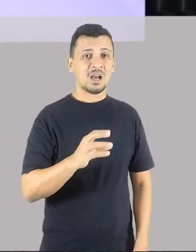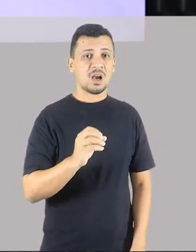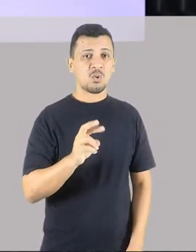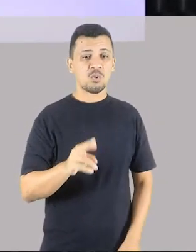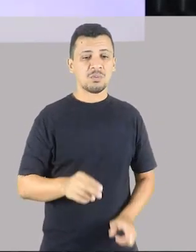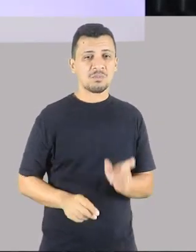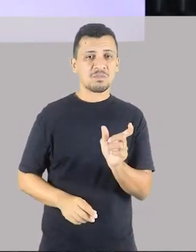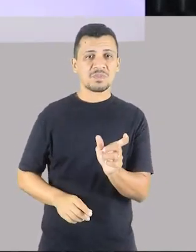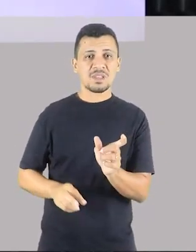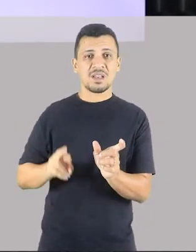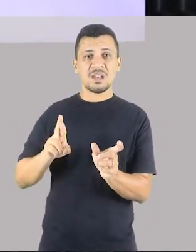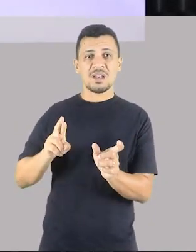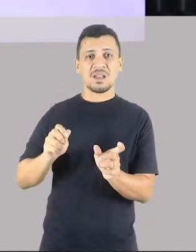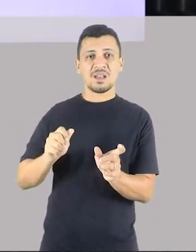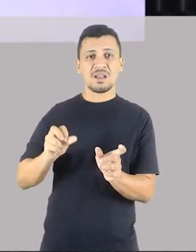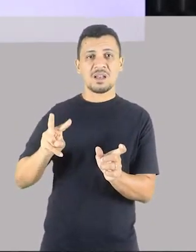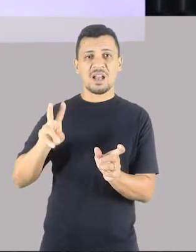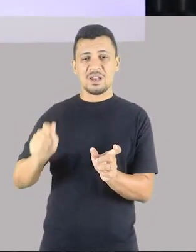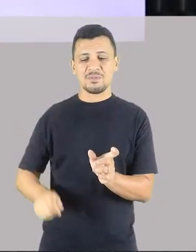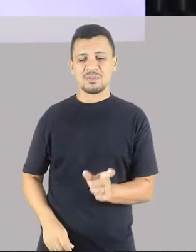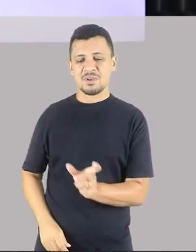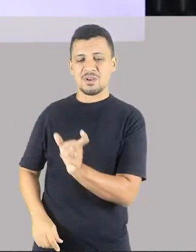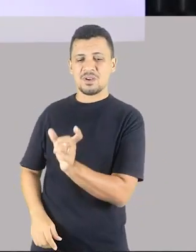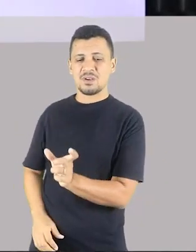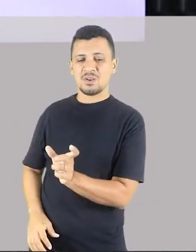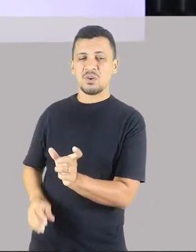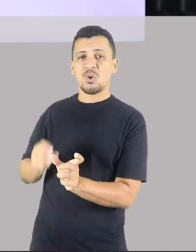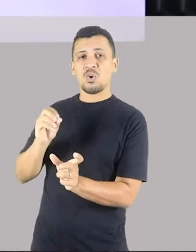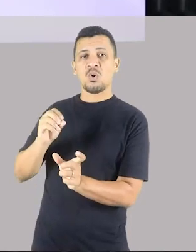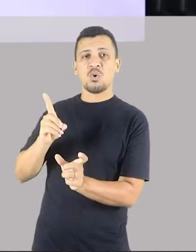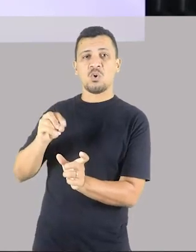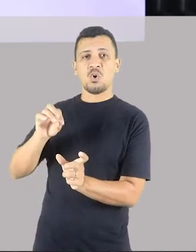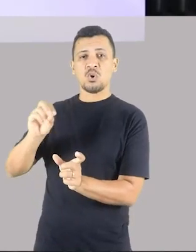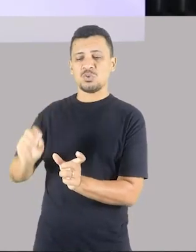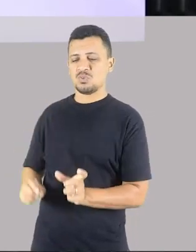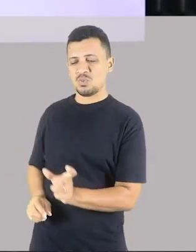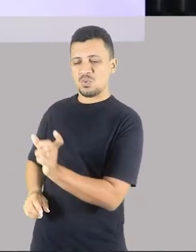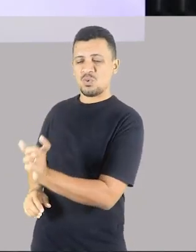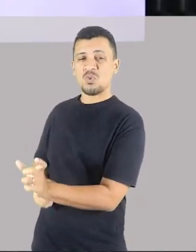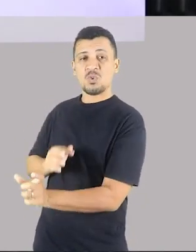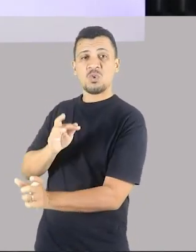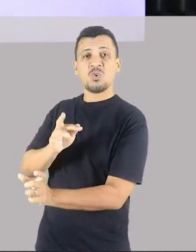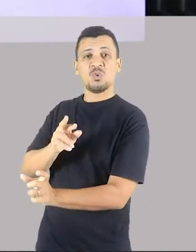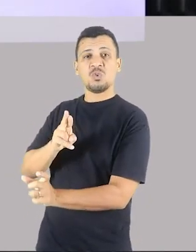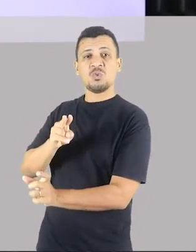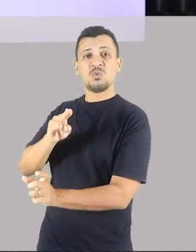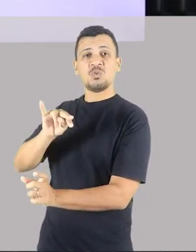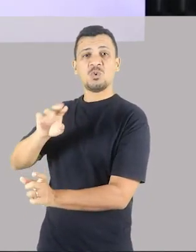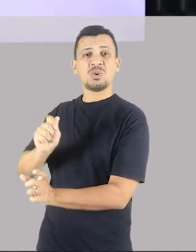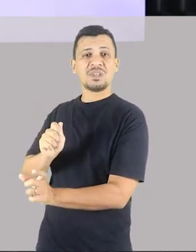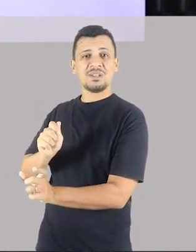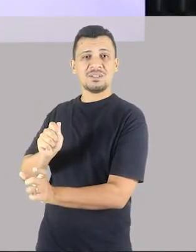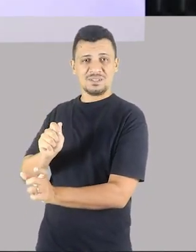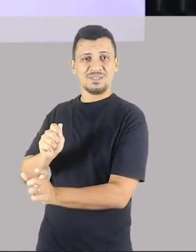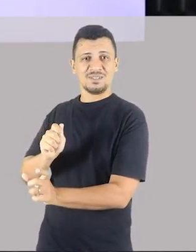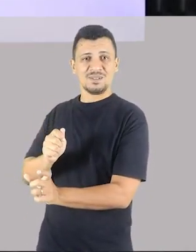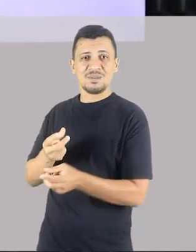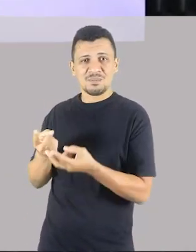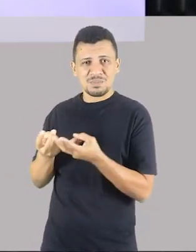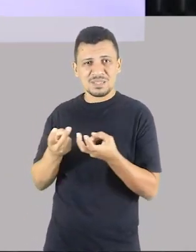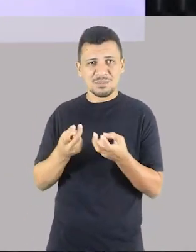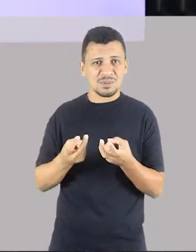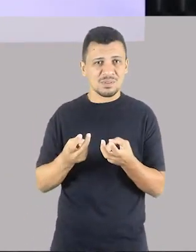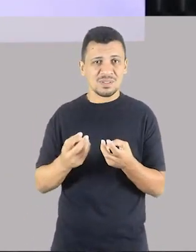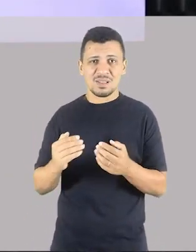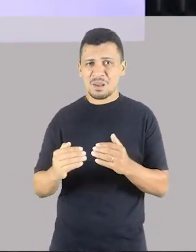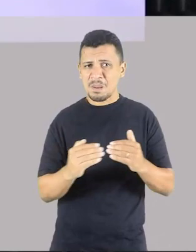ódio, fúria, elas estão colocadas numa ordem crescente de sentido, certo? E